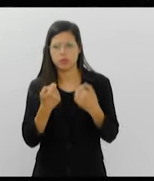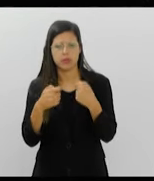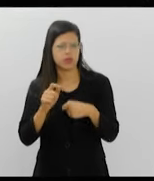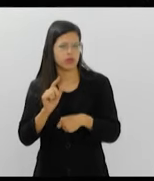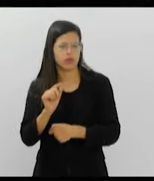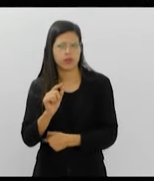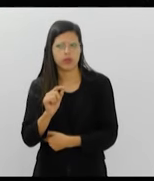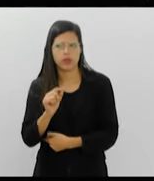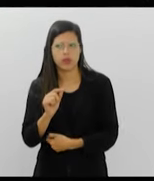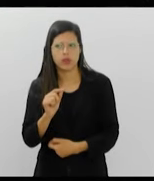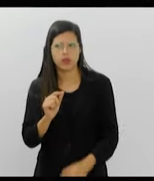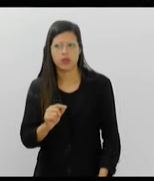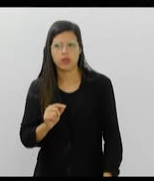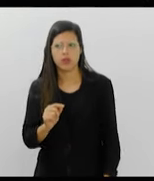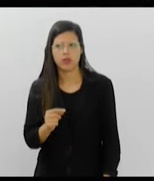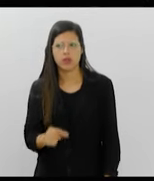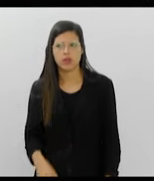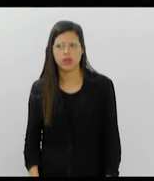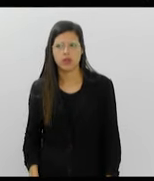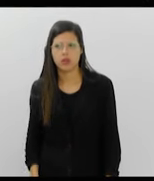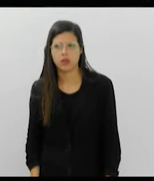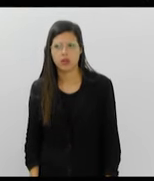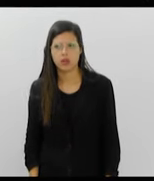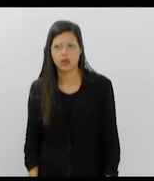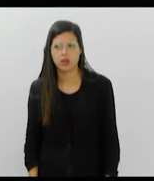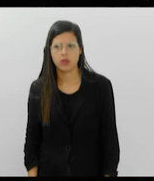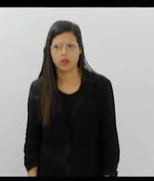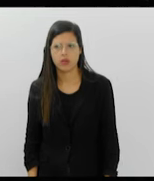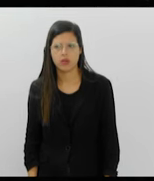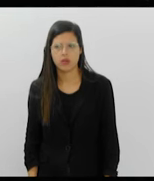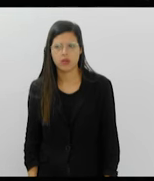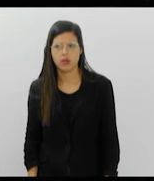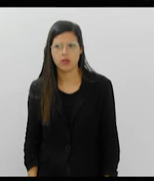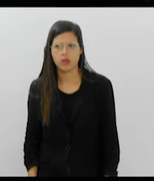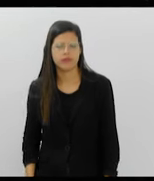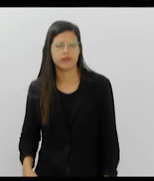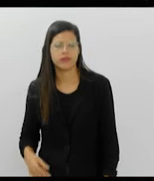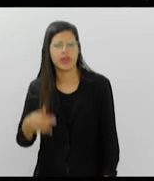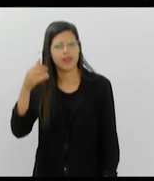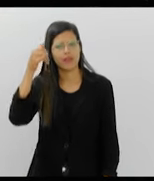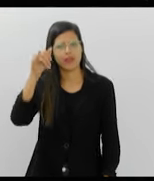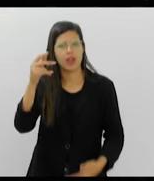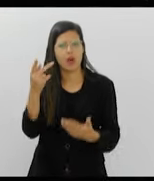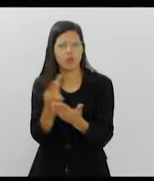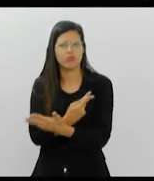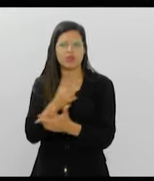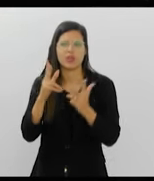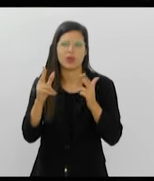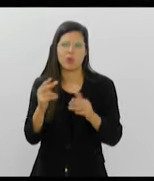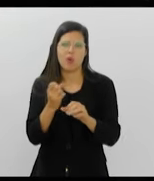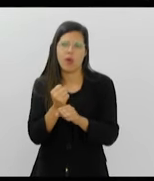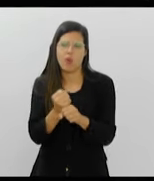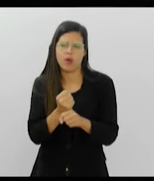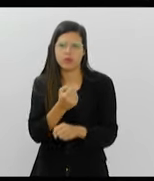Não viver 2015 e 2016 de triste